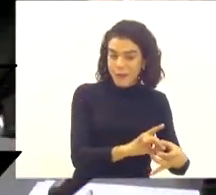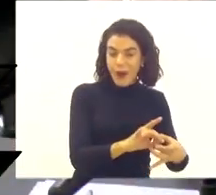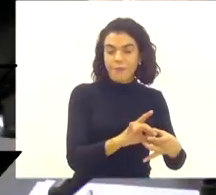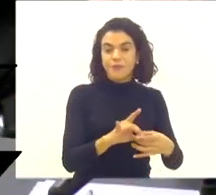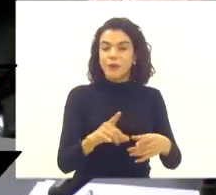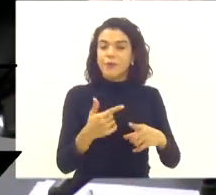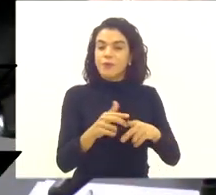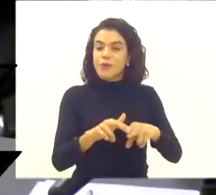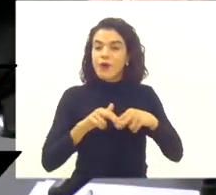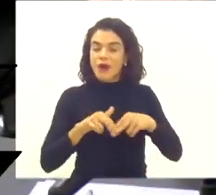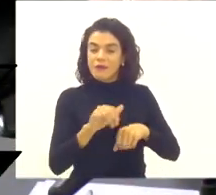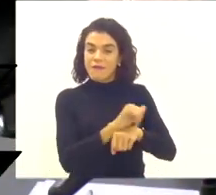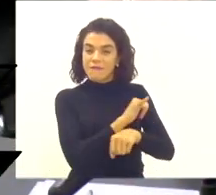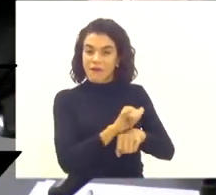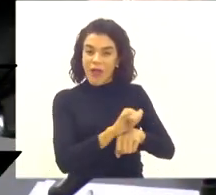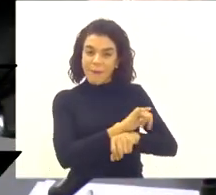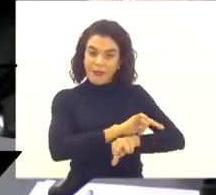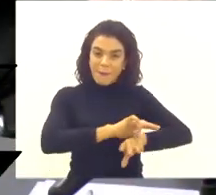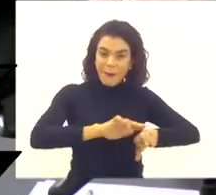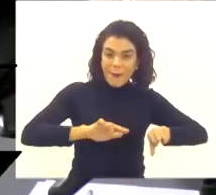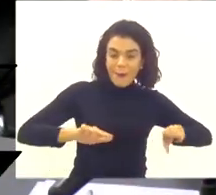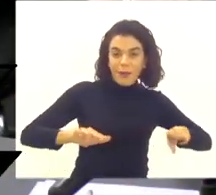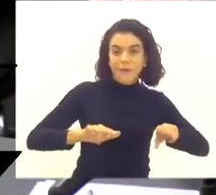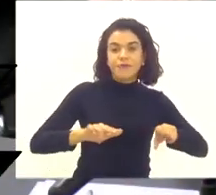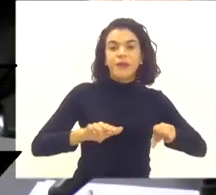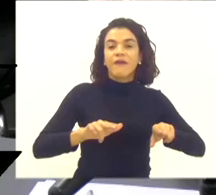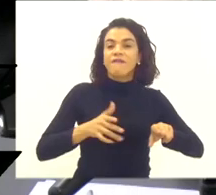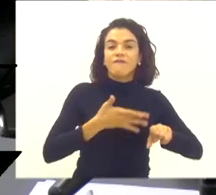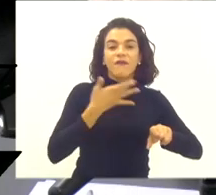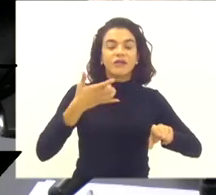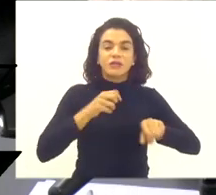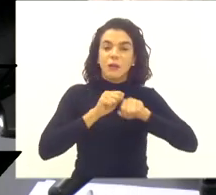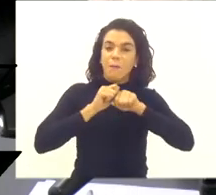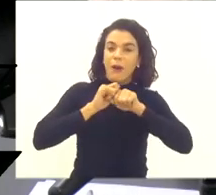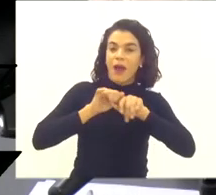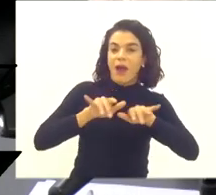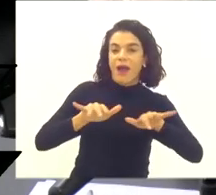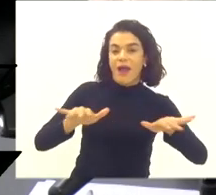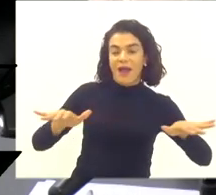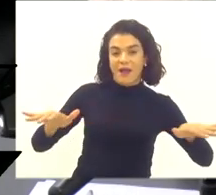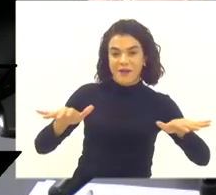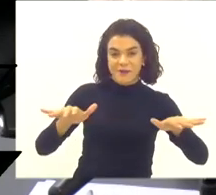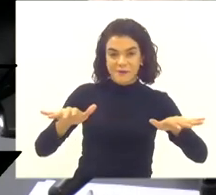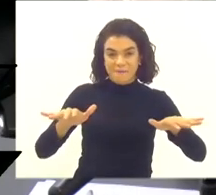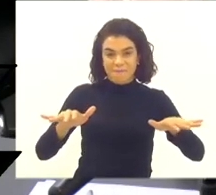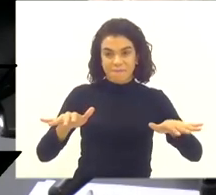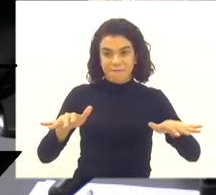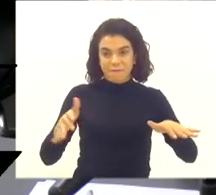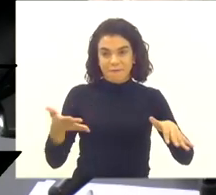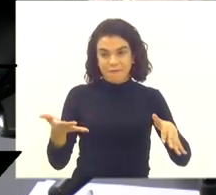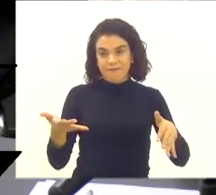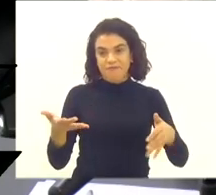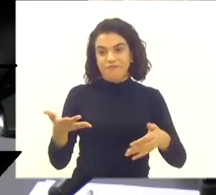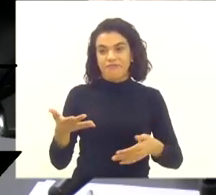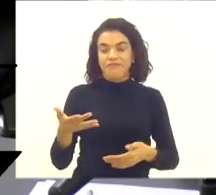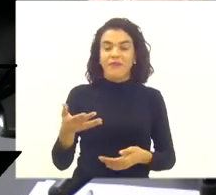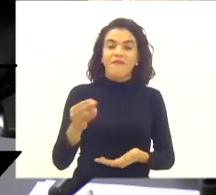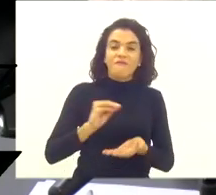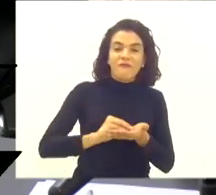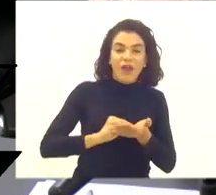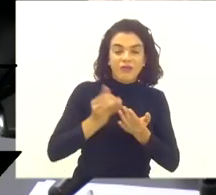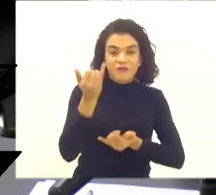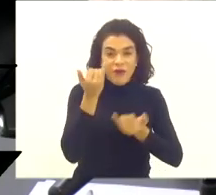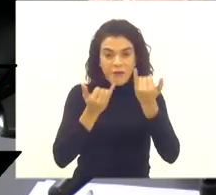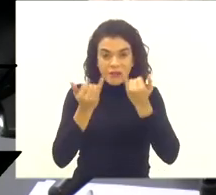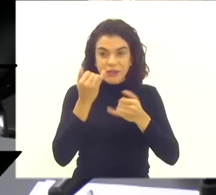ferramentas elas possibilitam muito a disseminação aí de tanto de desinformação